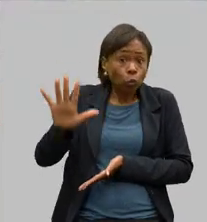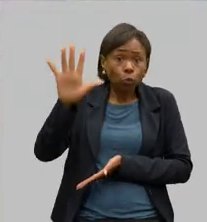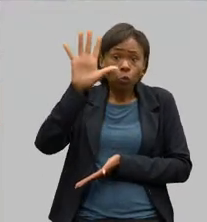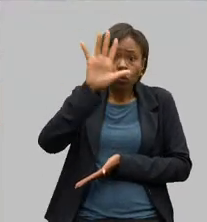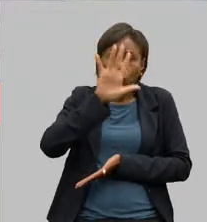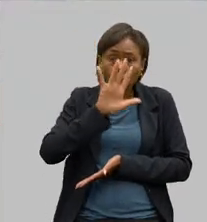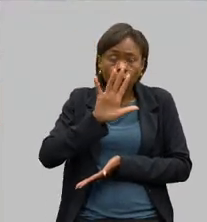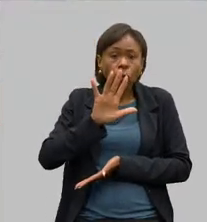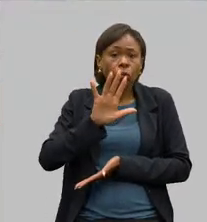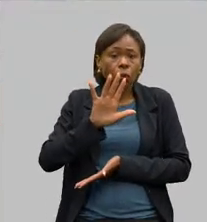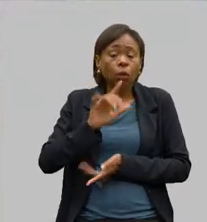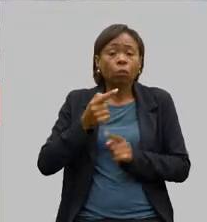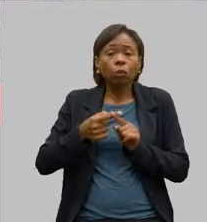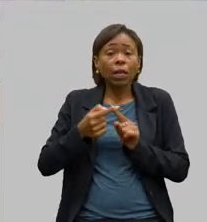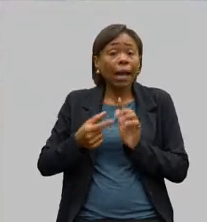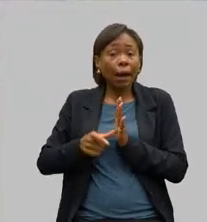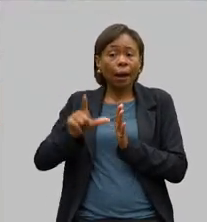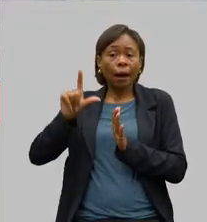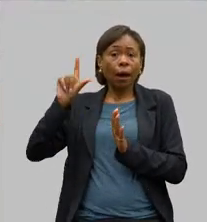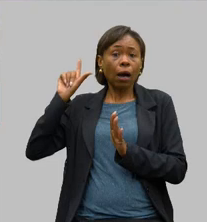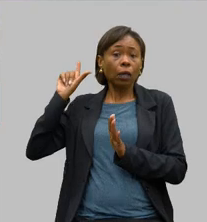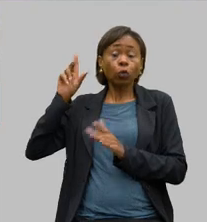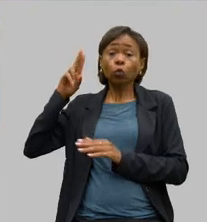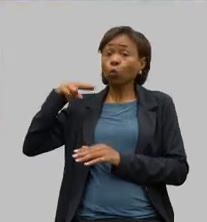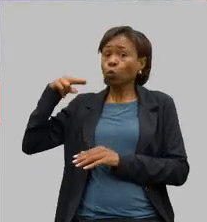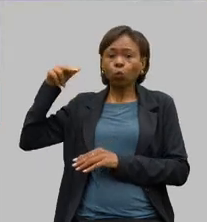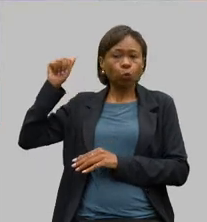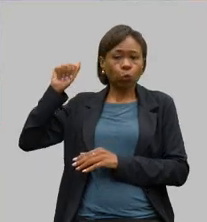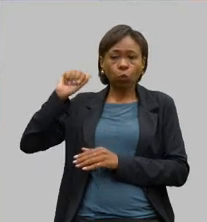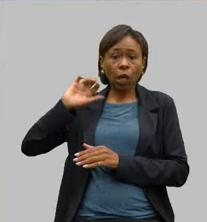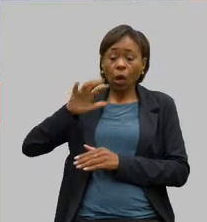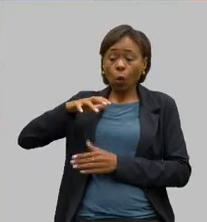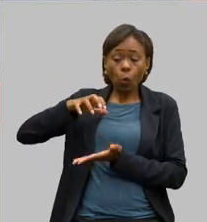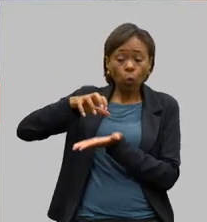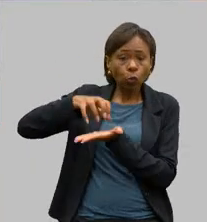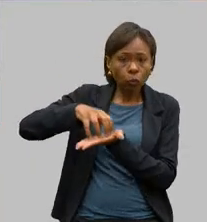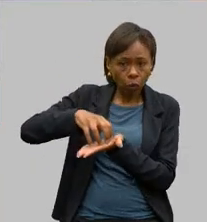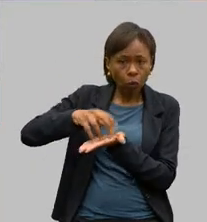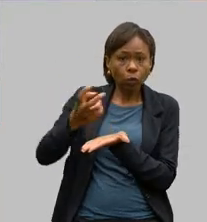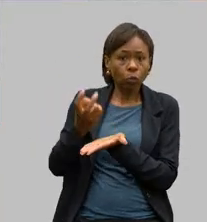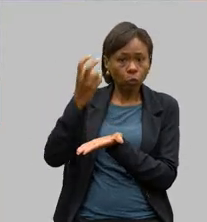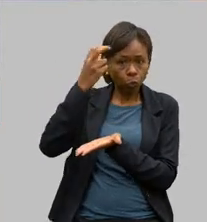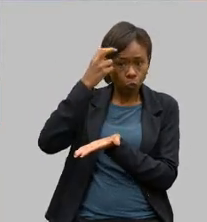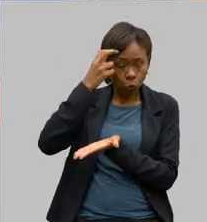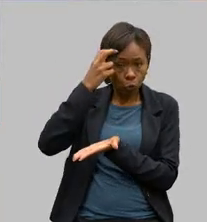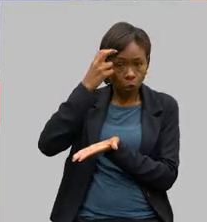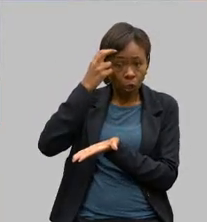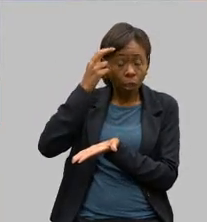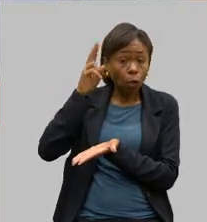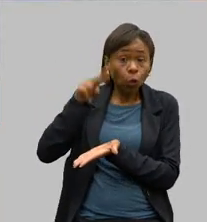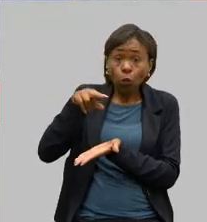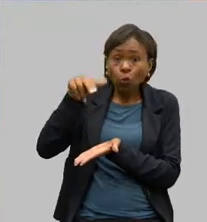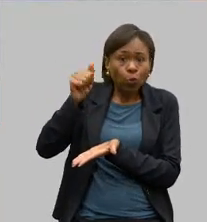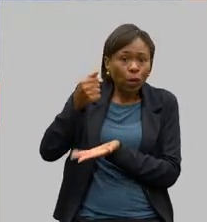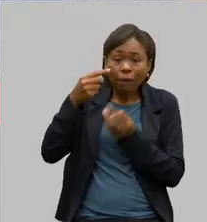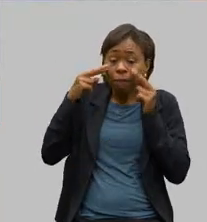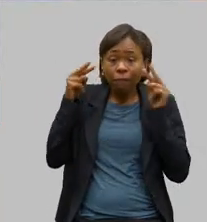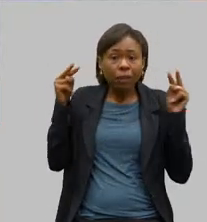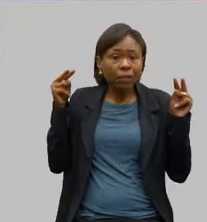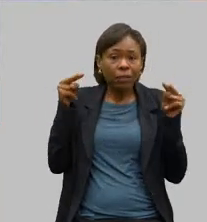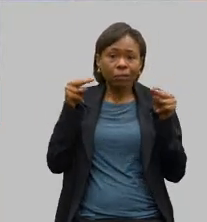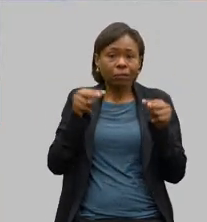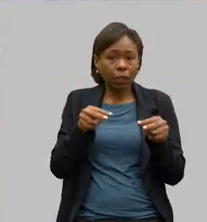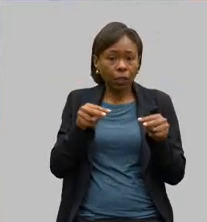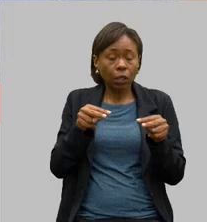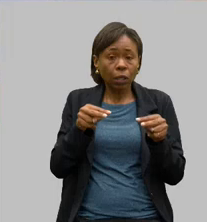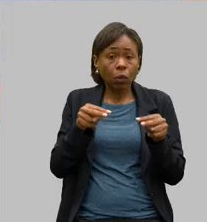nunca o setor público da cultura e aí a senhora tem razão muito grande viu diante dele um